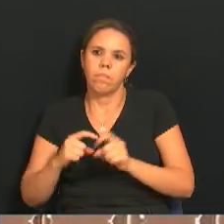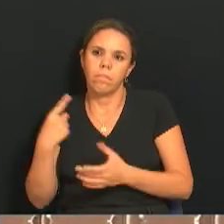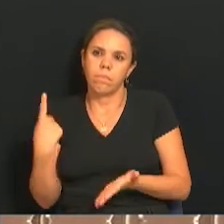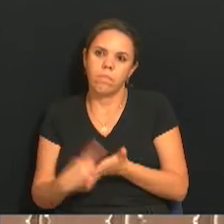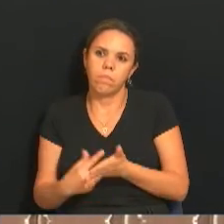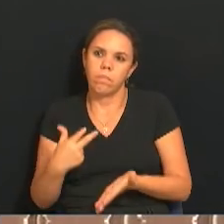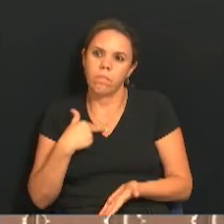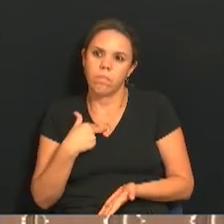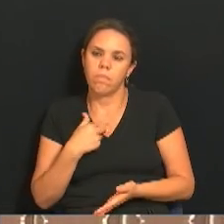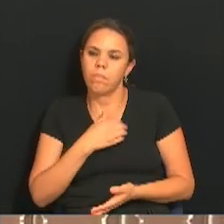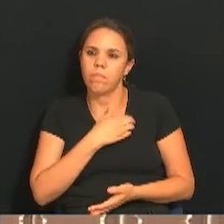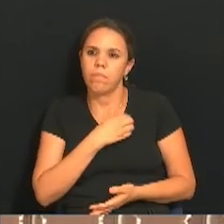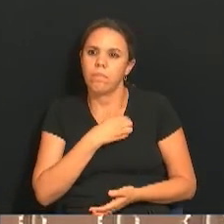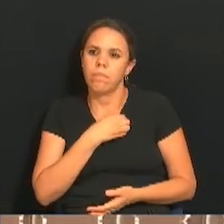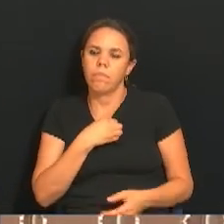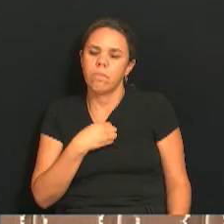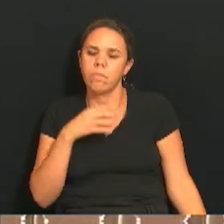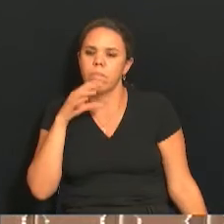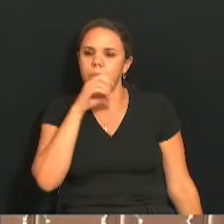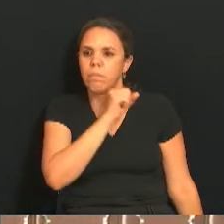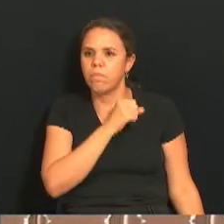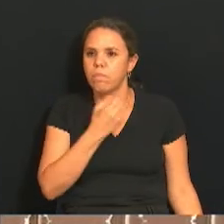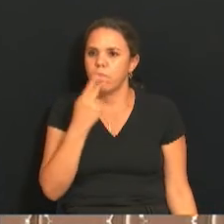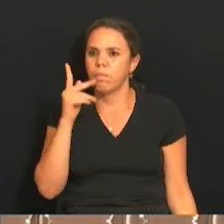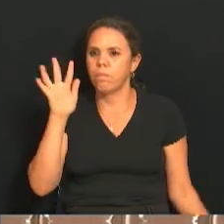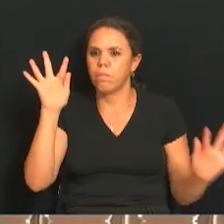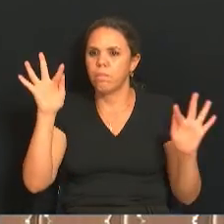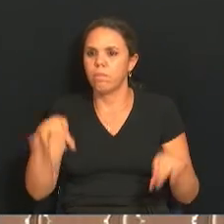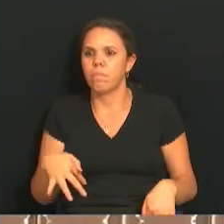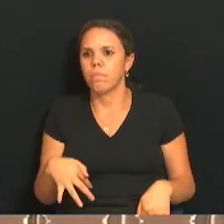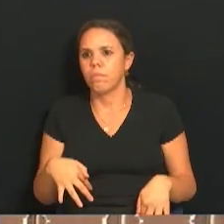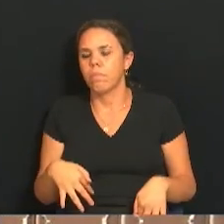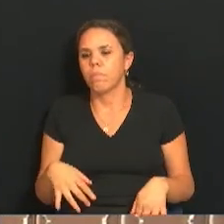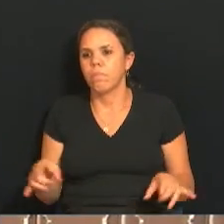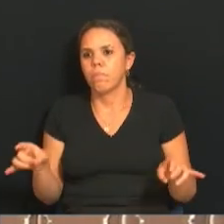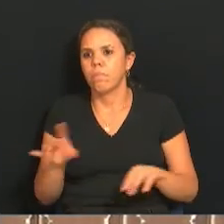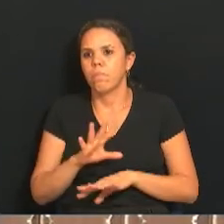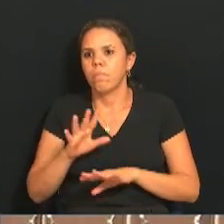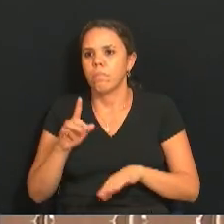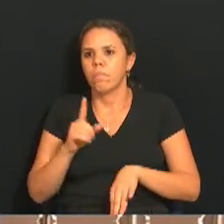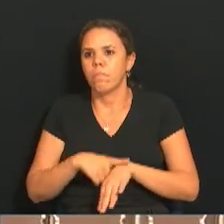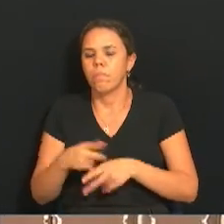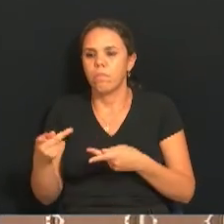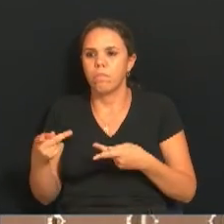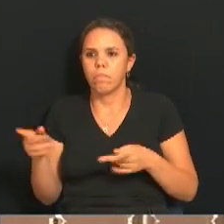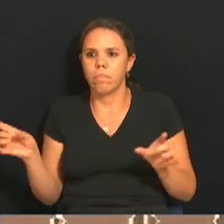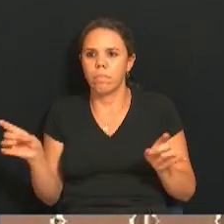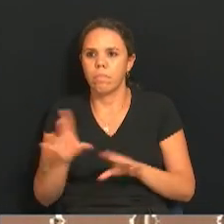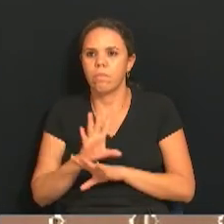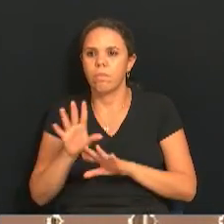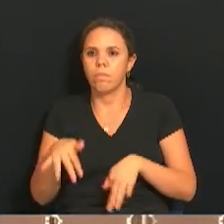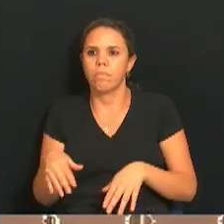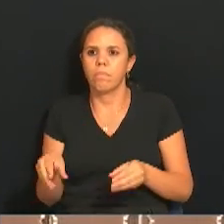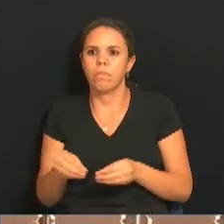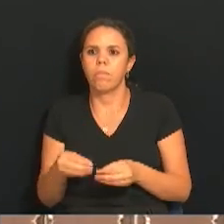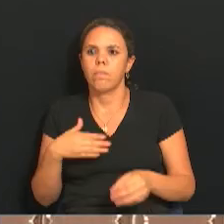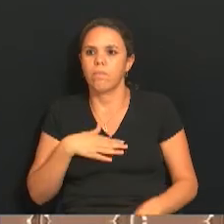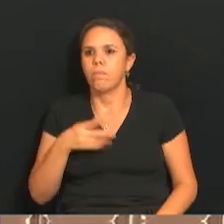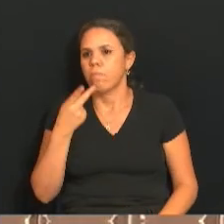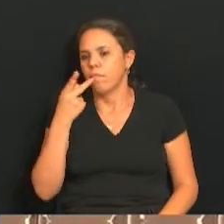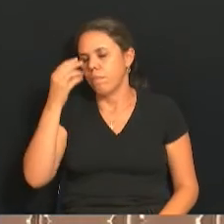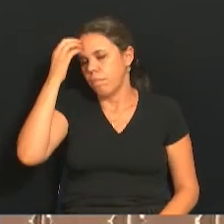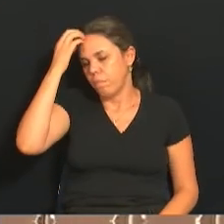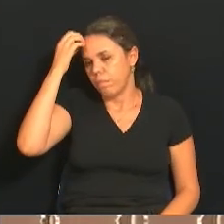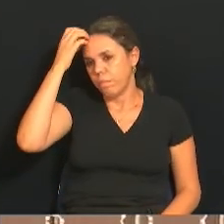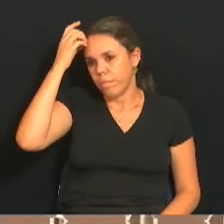mas a gente gostaria de uma palavra sua final, né? Já passamos todos os convidados, mas gostaria que pudesse falar um